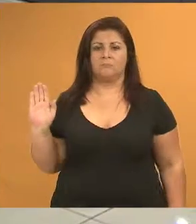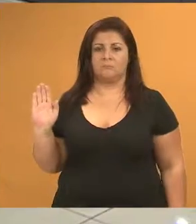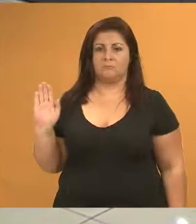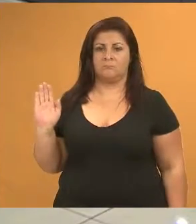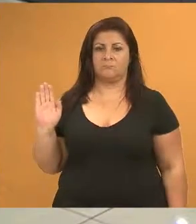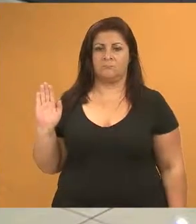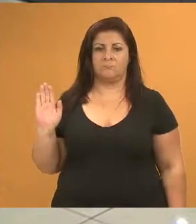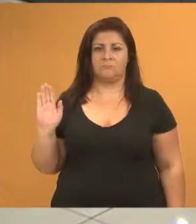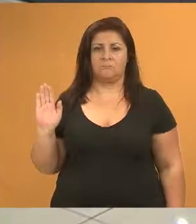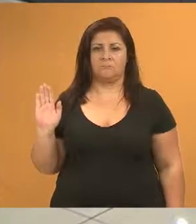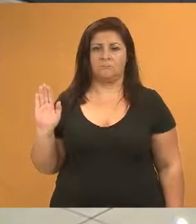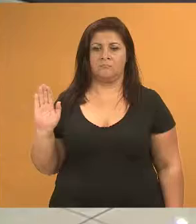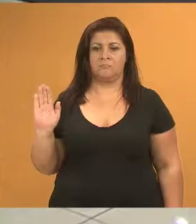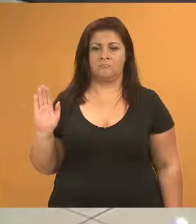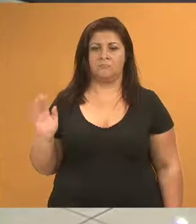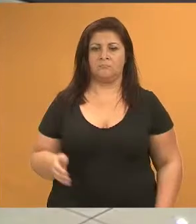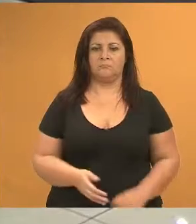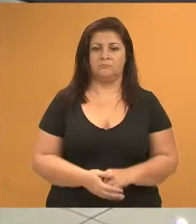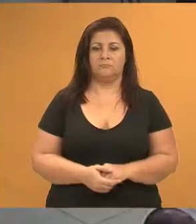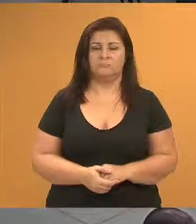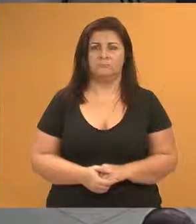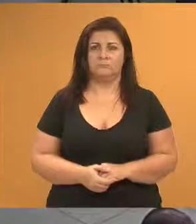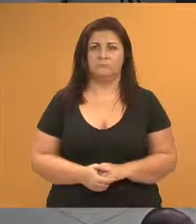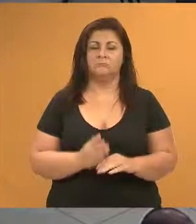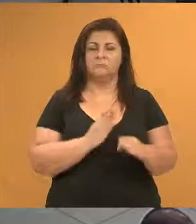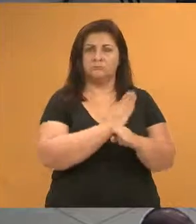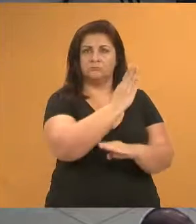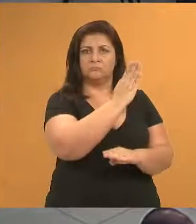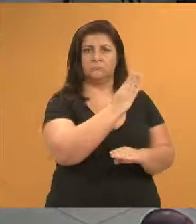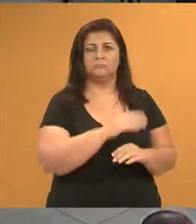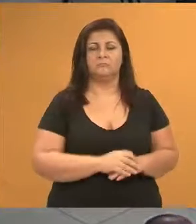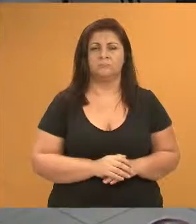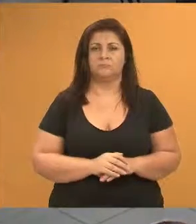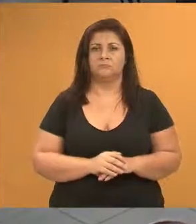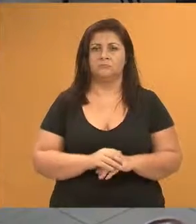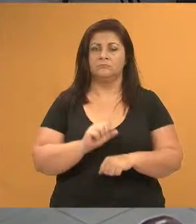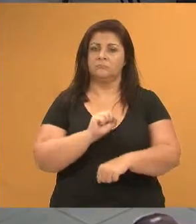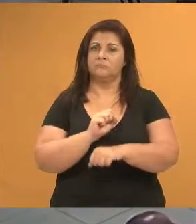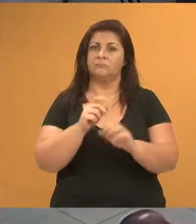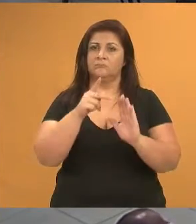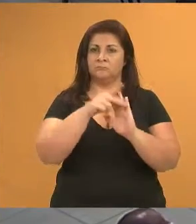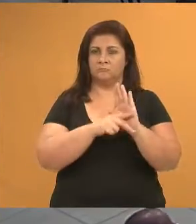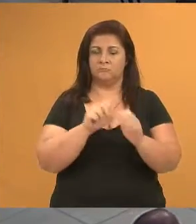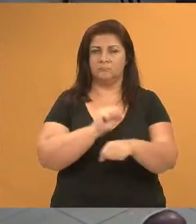Proposta aprovada, projeto está adiado por uma sessão.